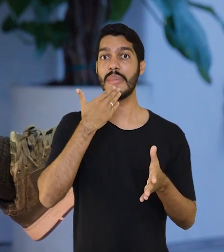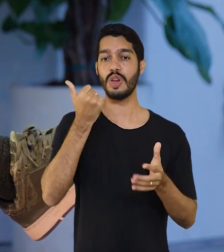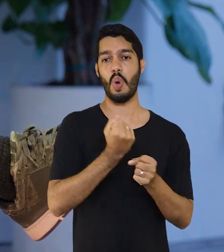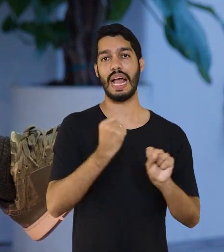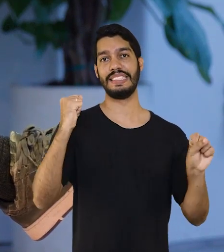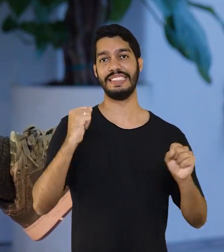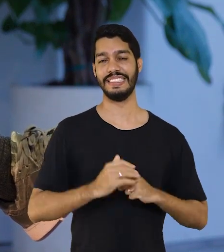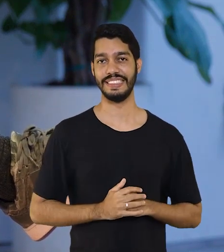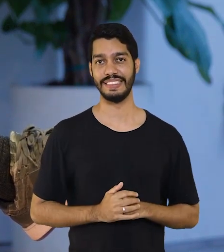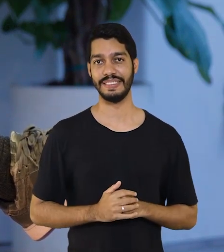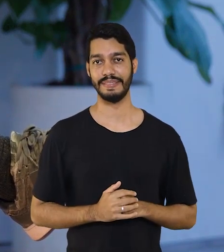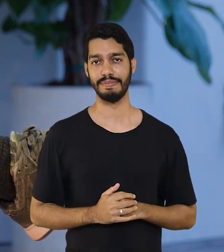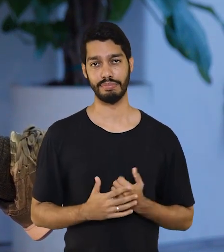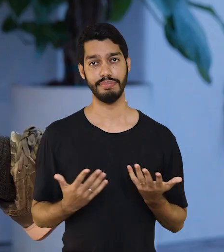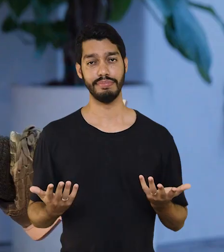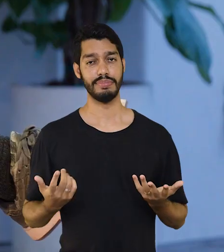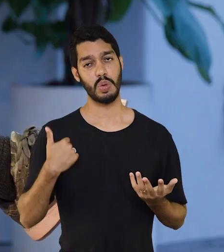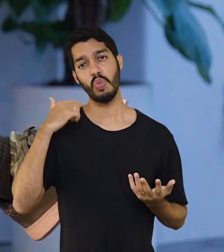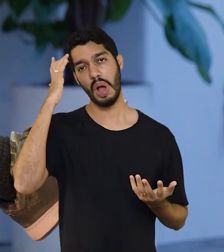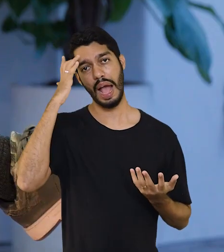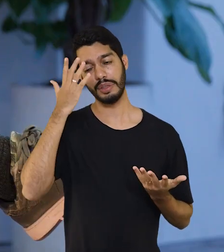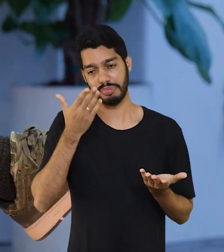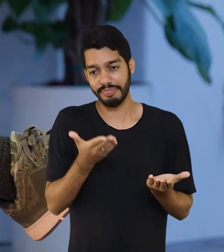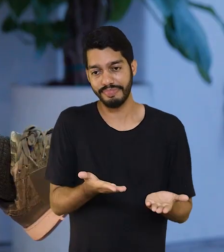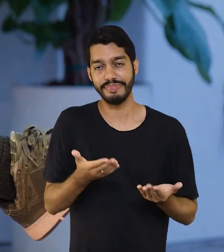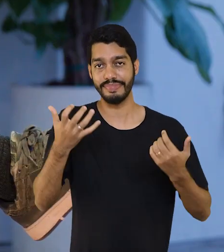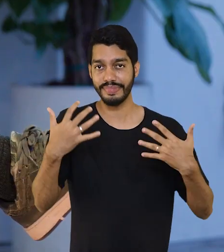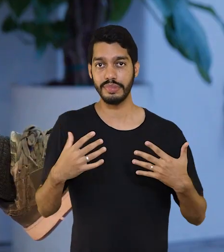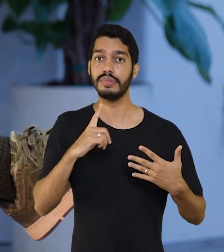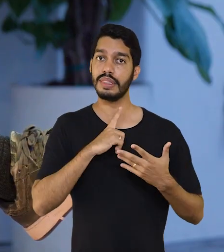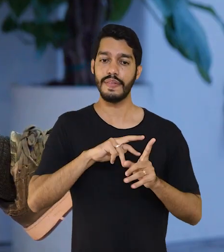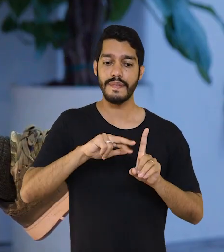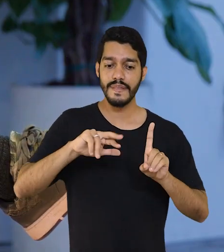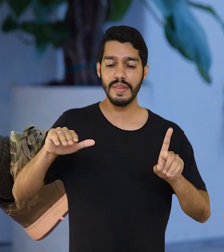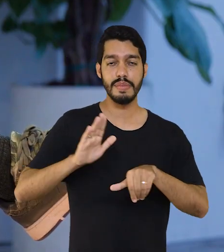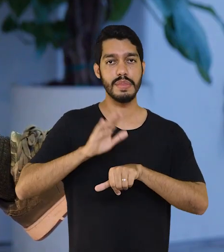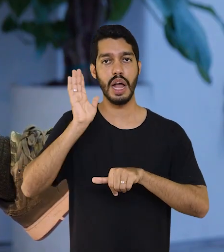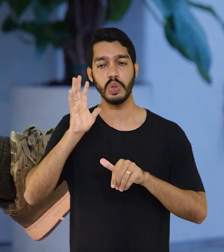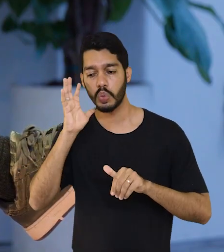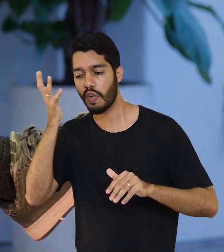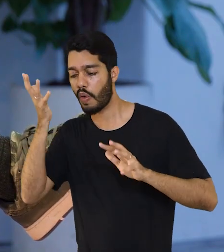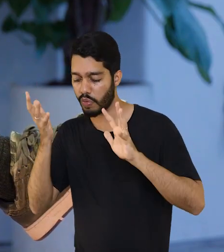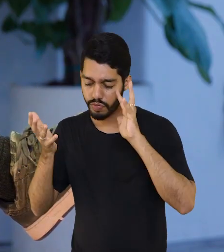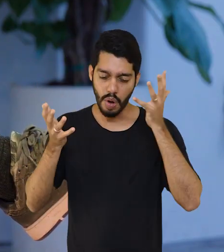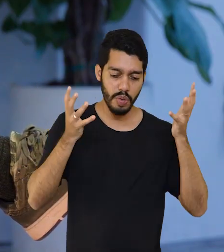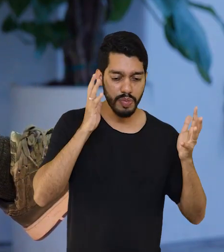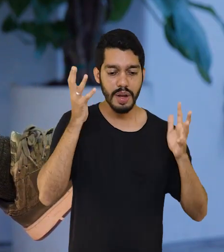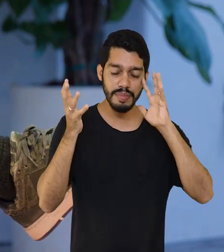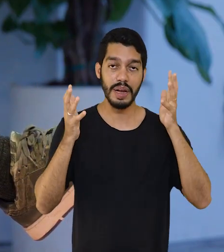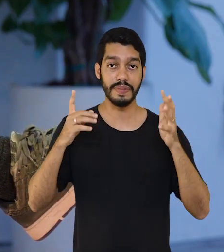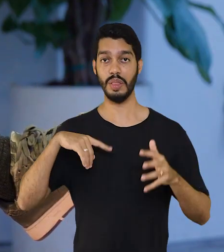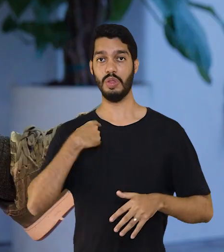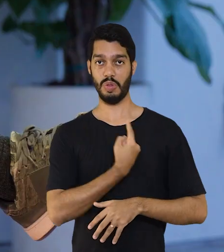então, acho que é um pouco isso. Assim, a gente vê esse movimento natural de maior diversidade de soluções,